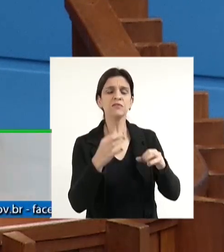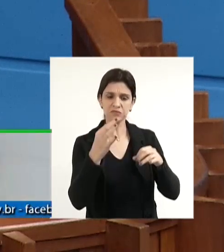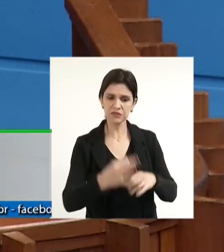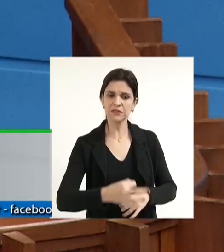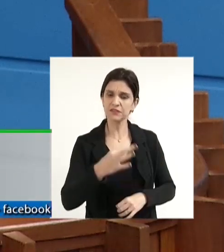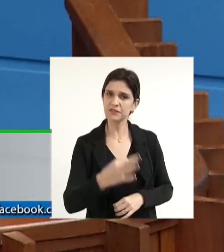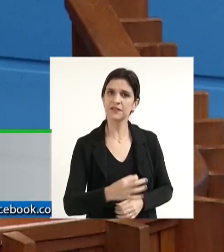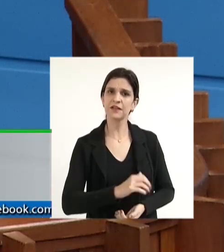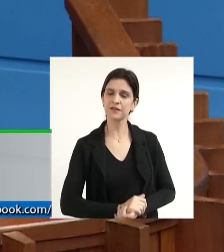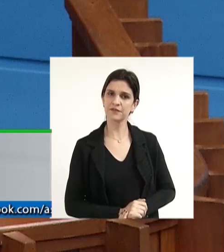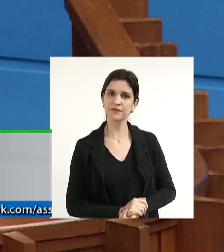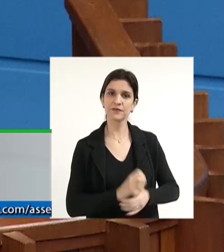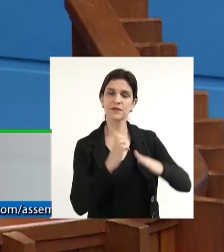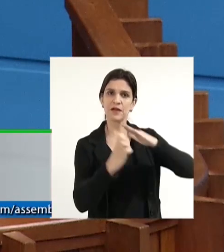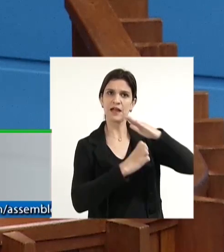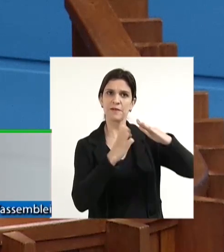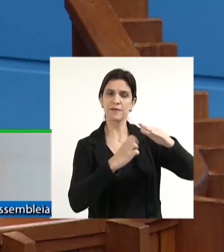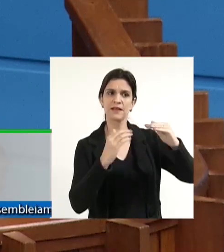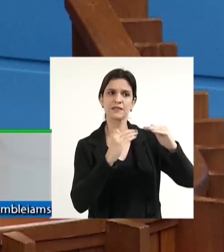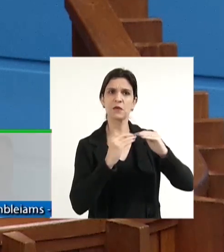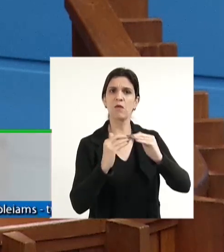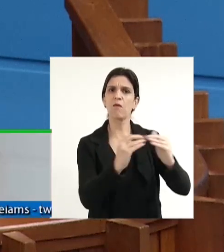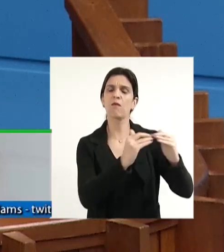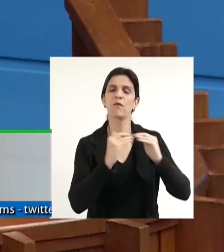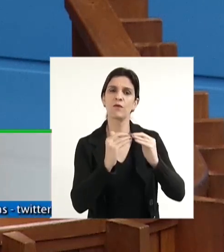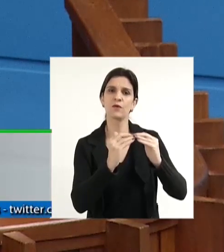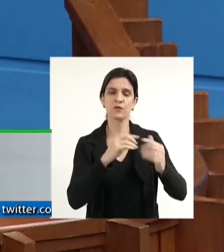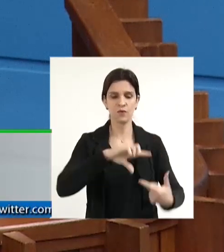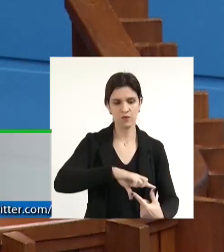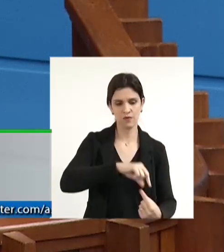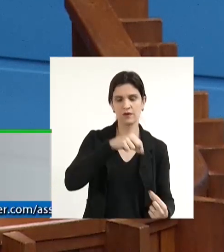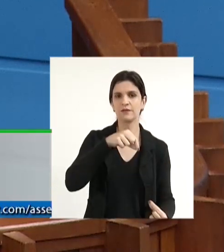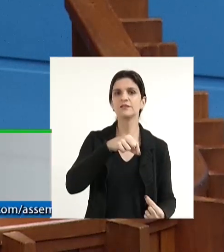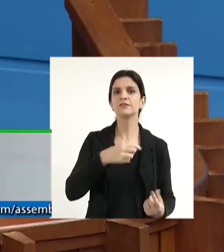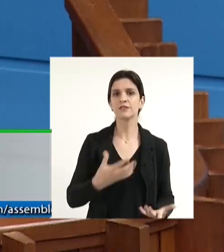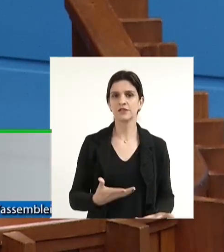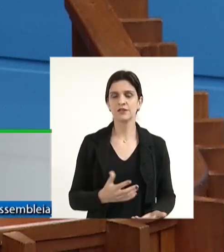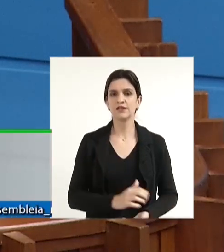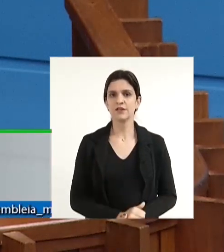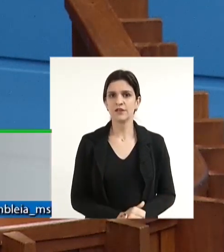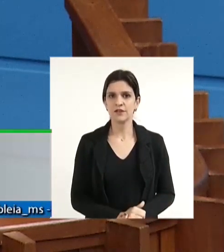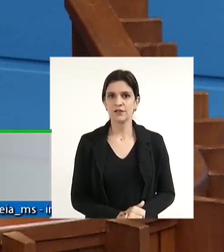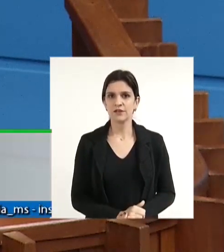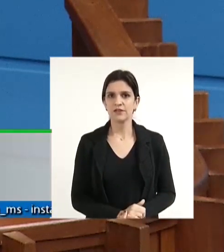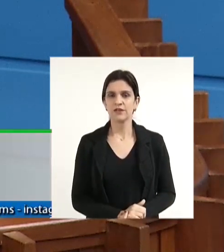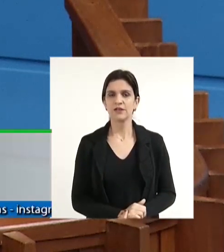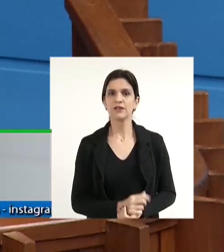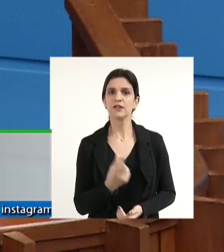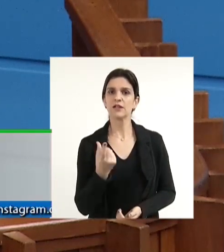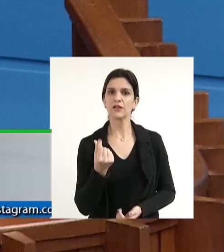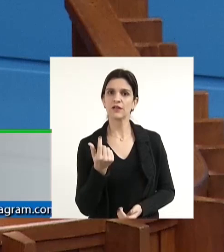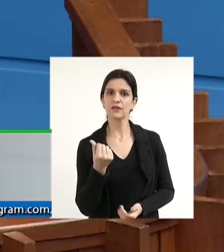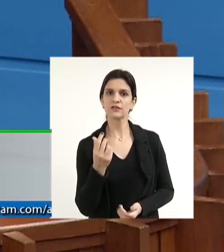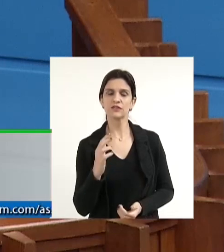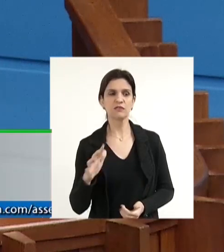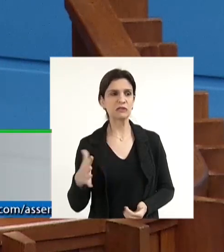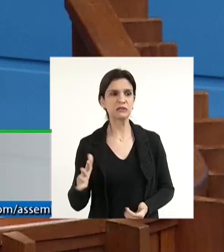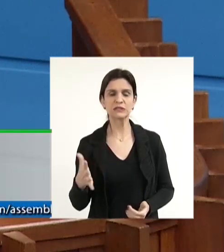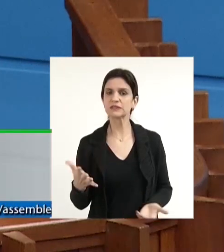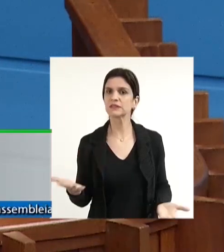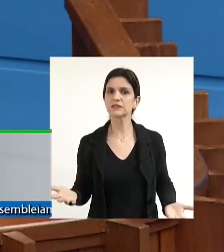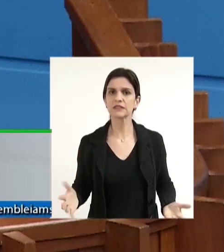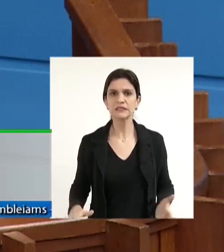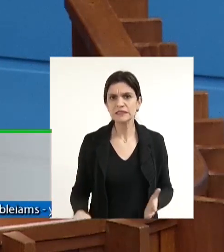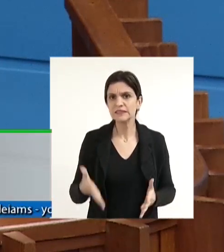vendo a cada dia esses números que foram aqui demonstrados, que já foram por inúmeras vezes falados,